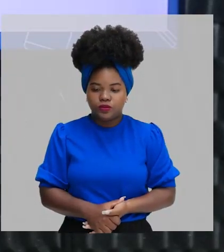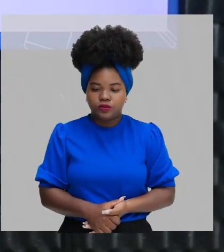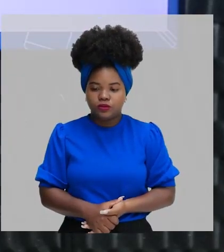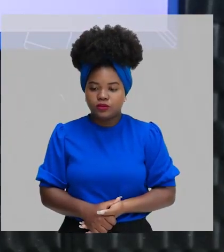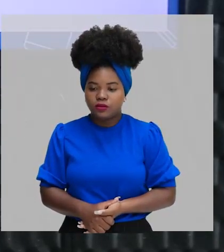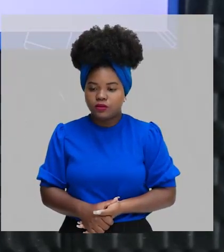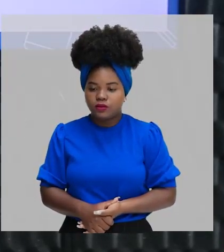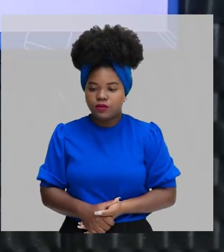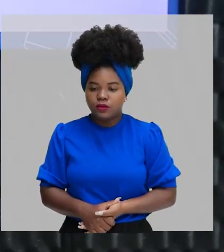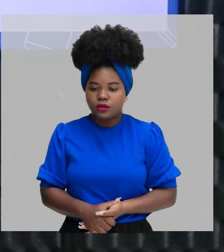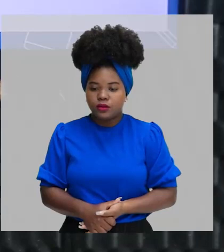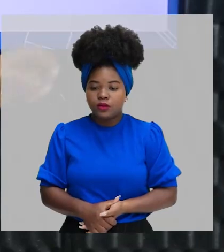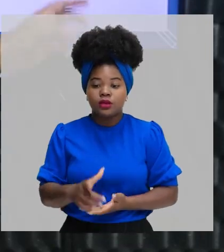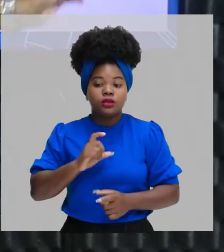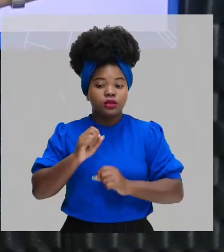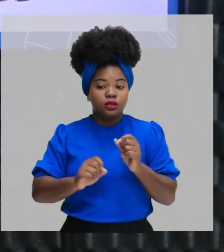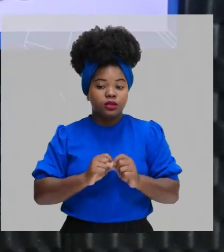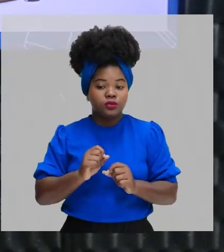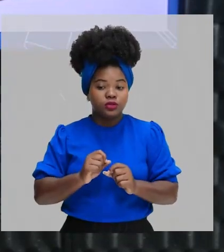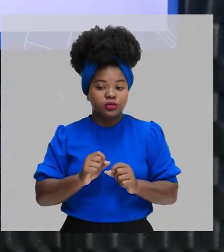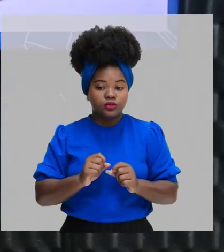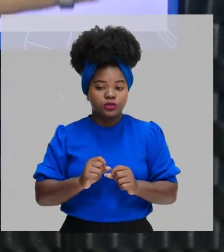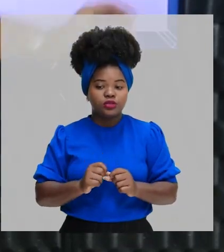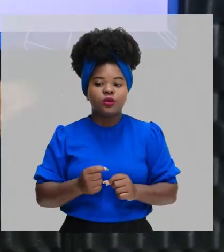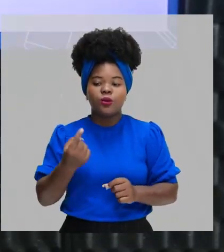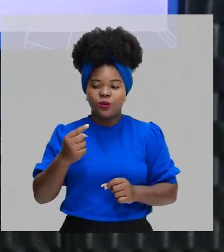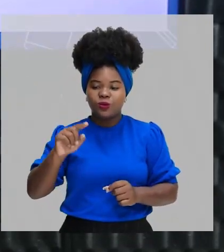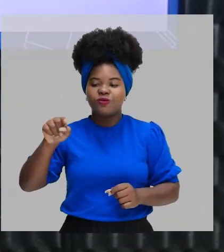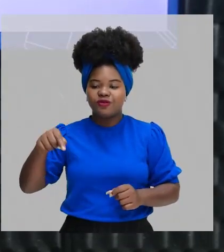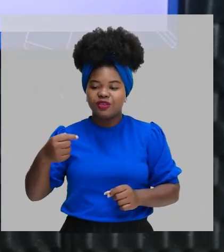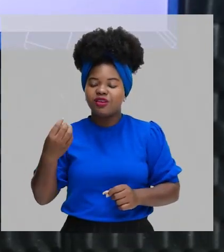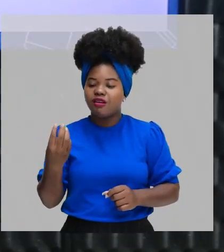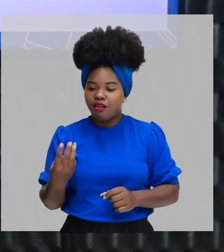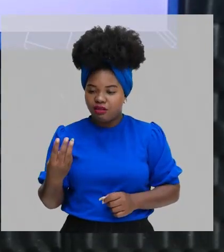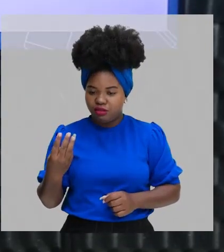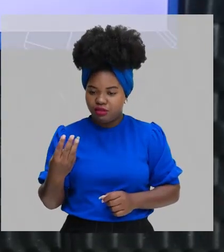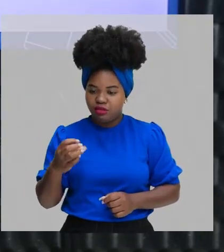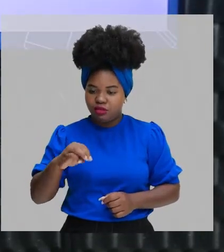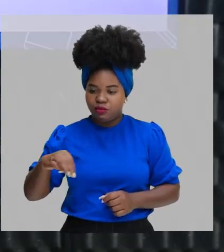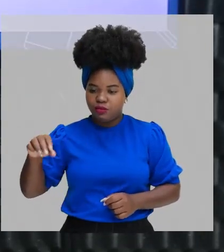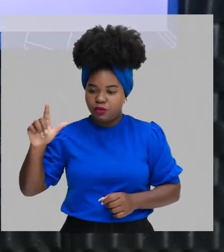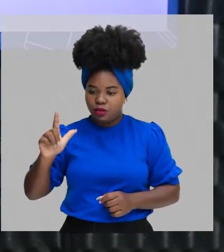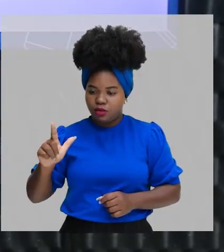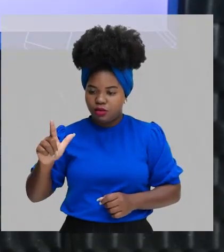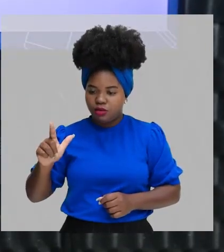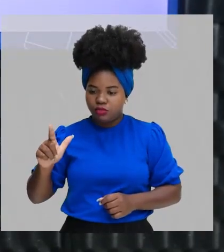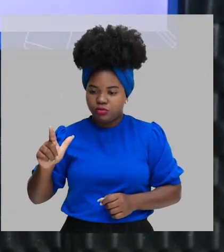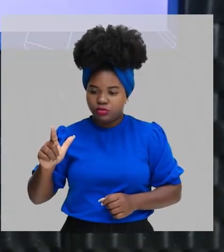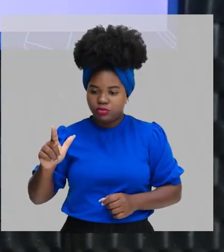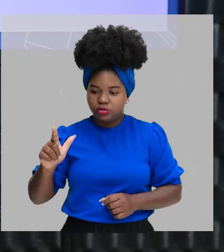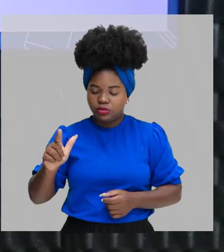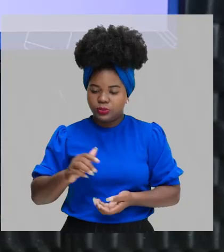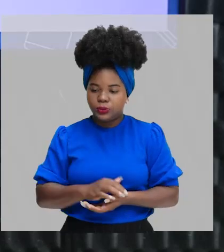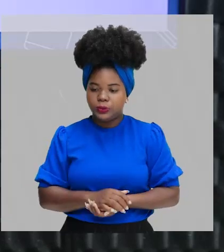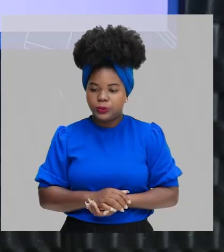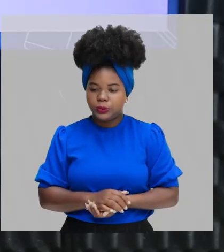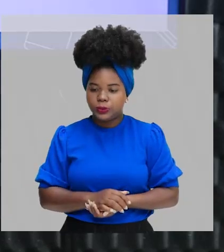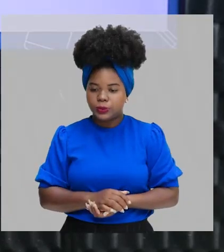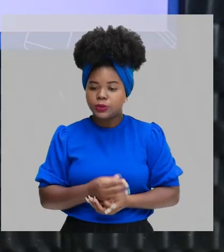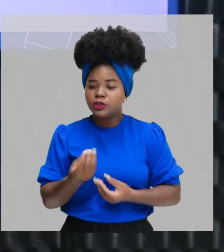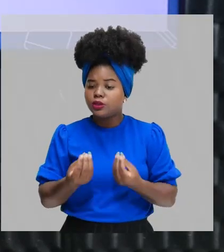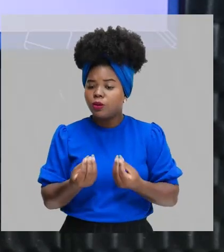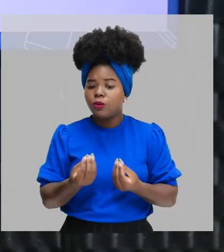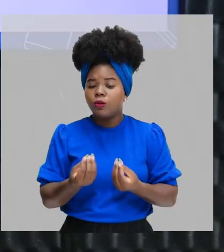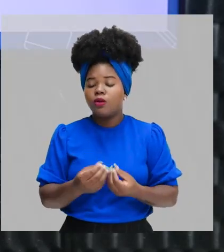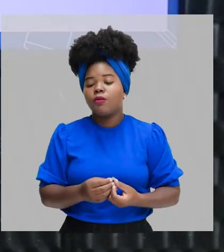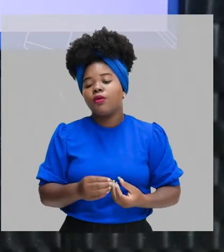SO2. Então, nós vamos ter um volume de 1,3 mol. Como essa reação está